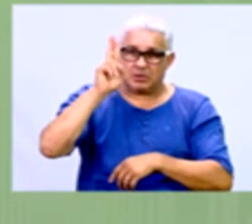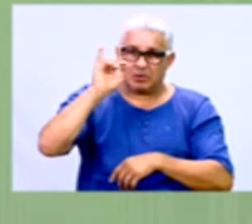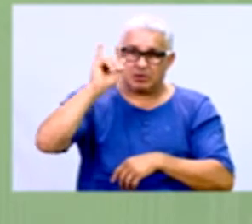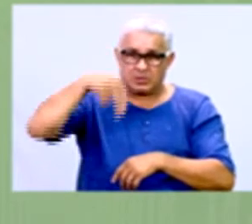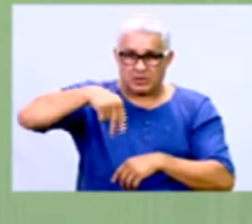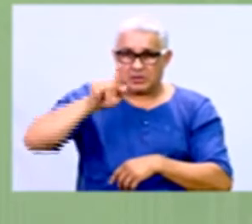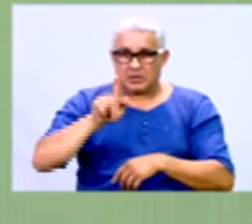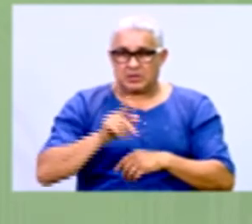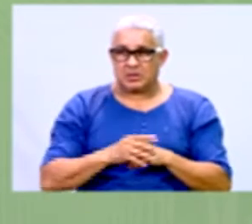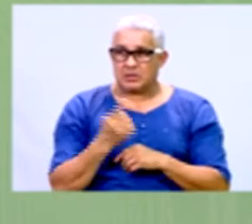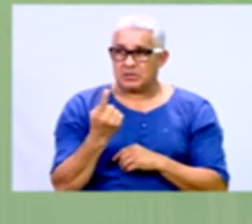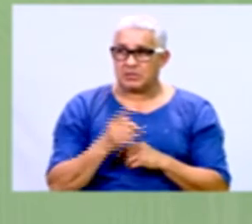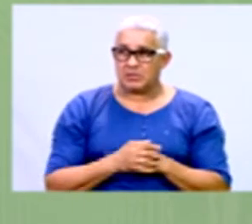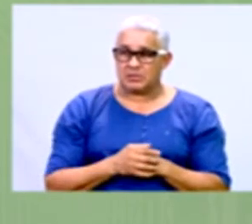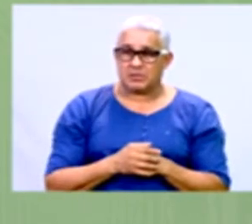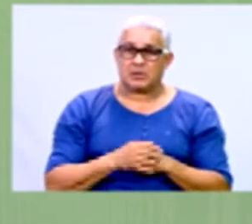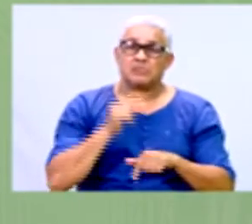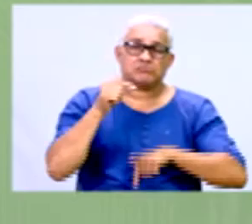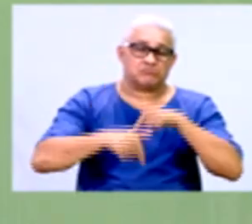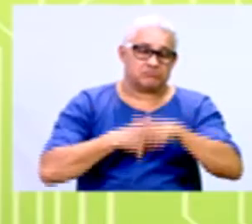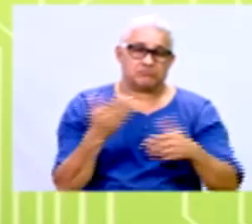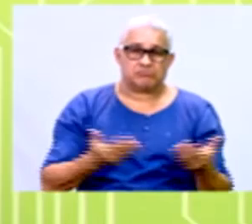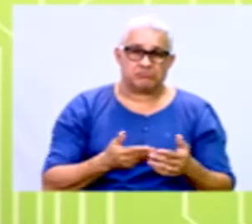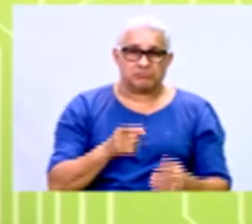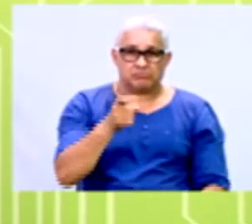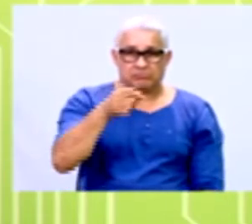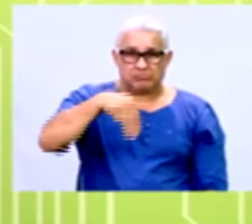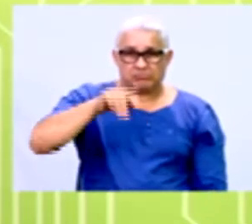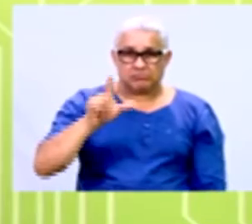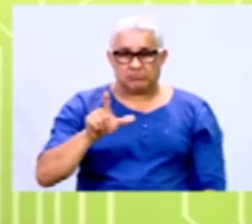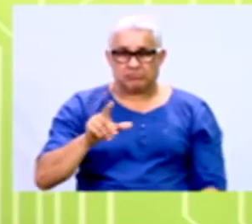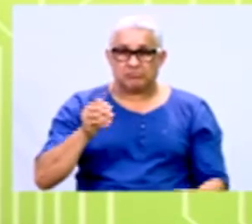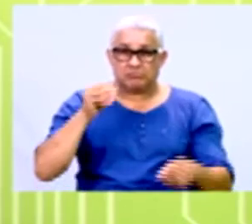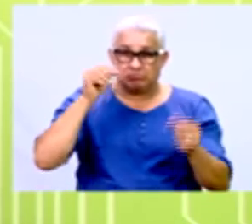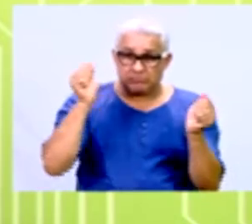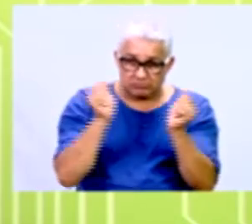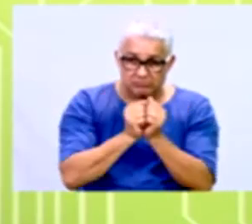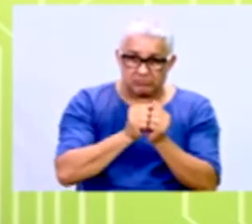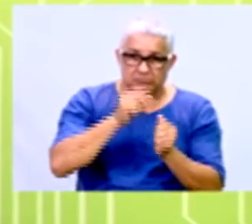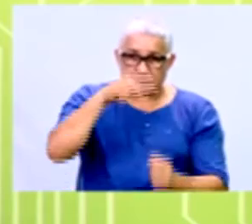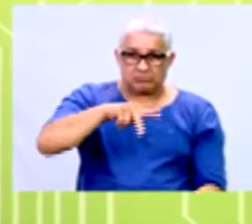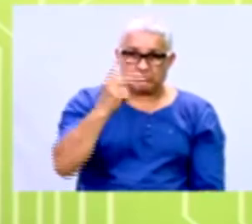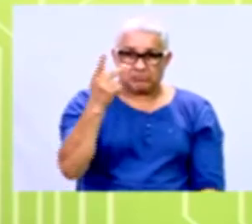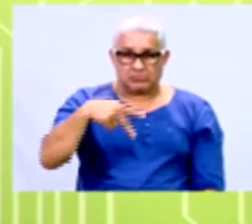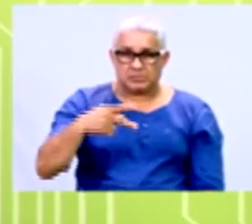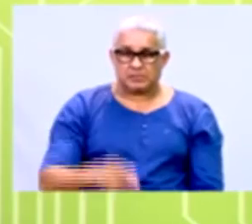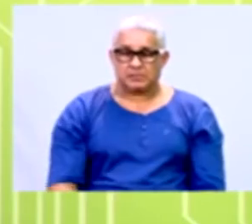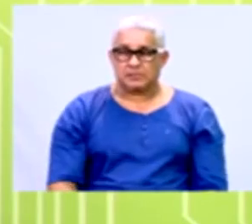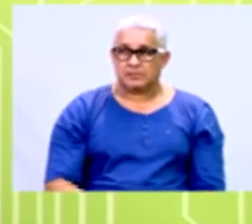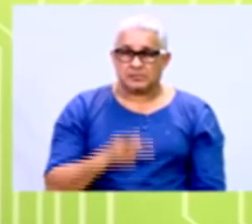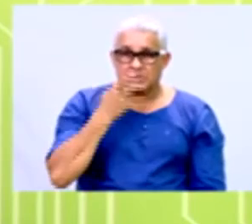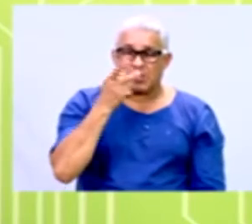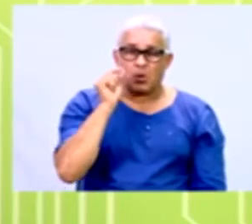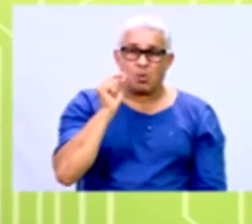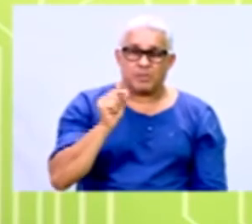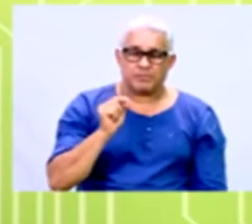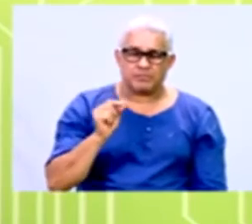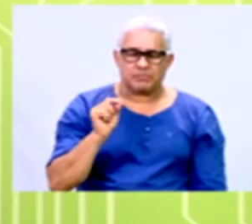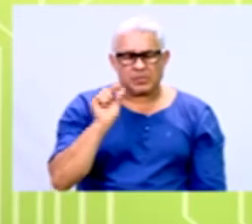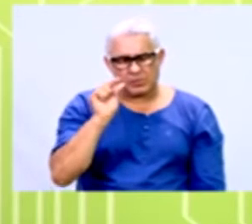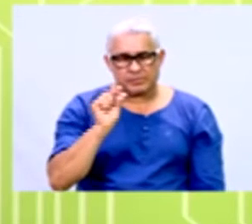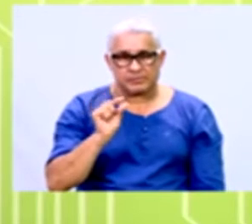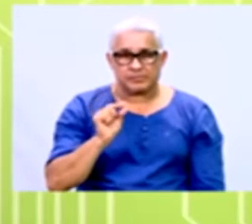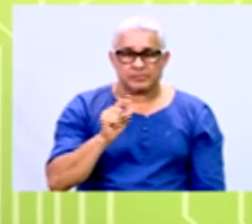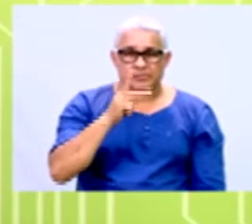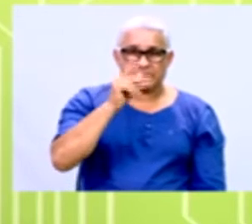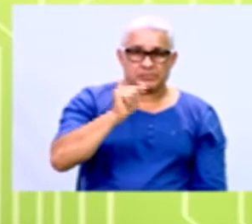isso, né? Vamos trabalhar agora a questão do XML com PHP. Vamos falar sobre um pouquinho do padrão